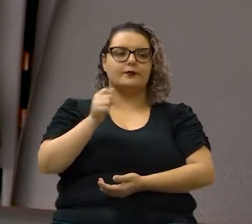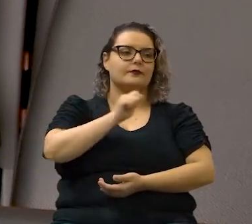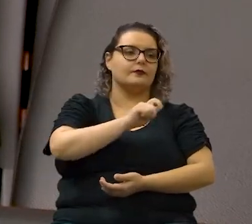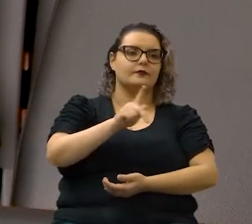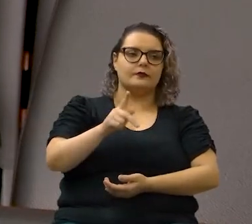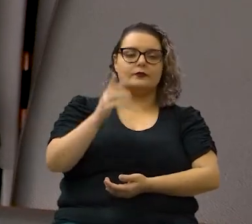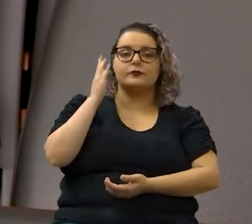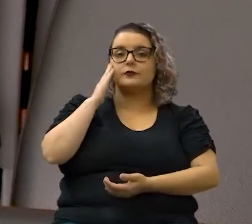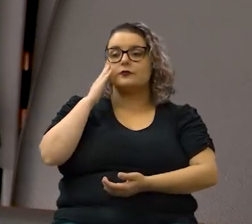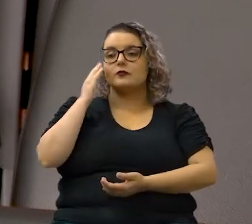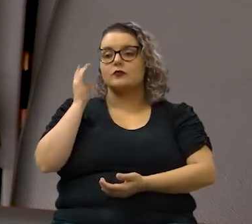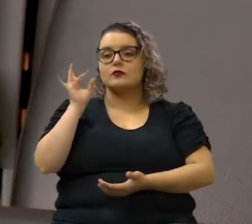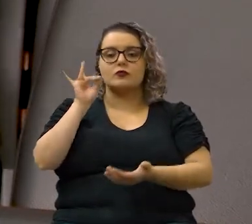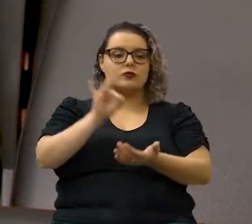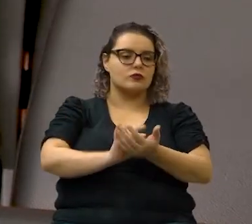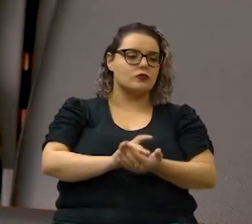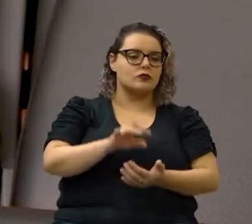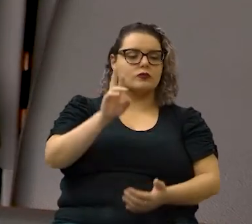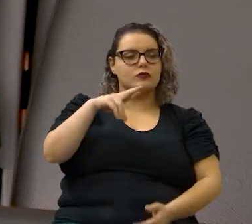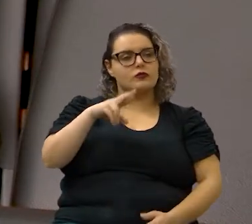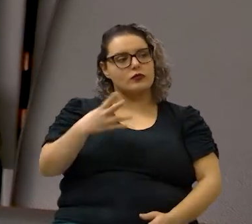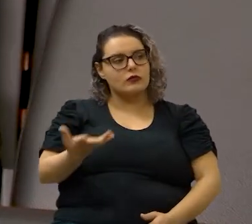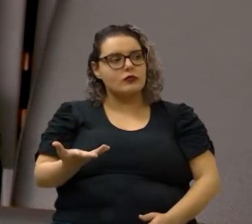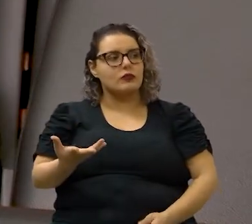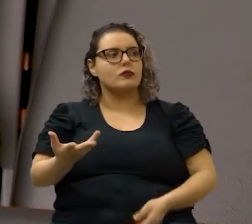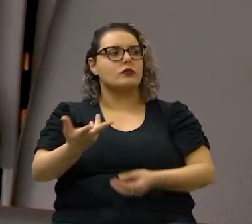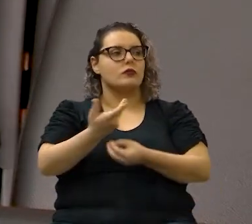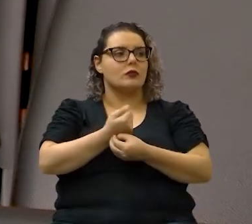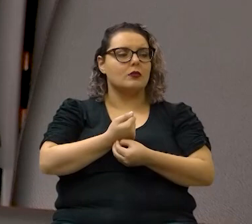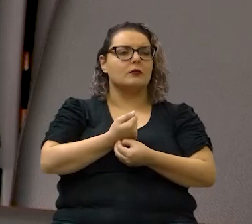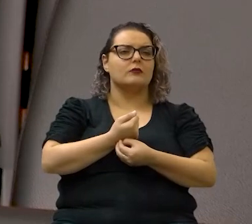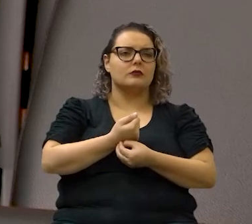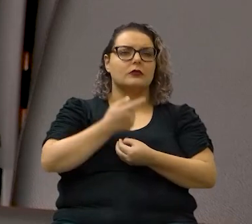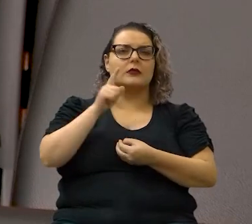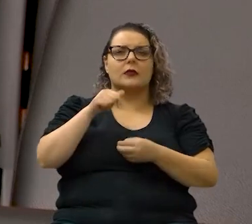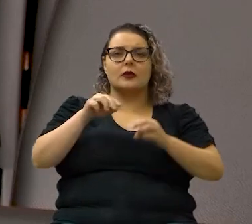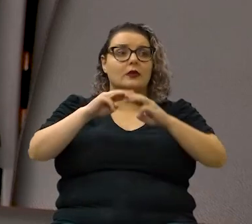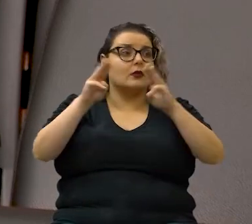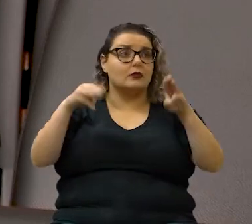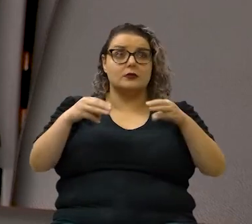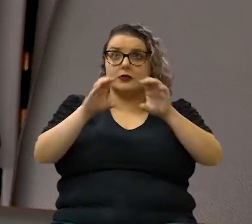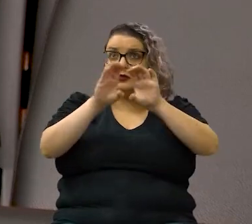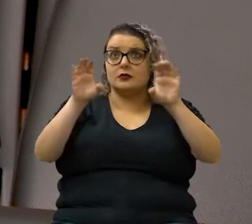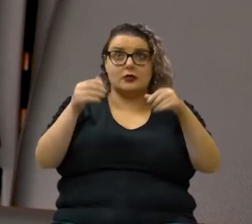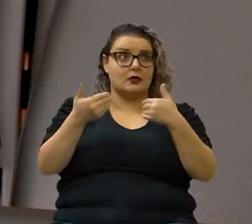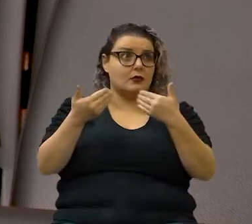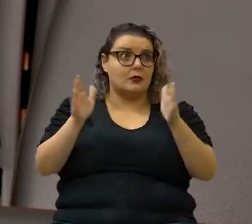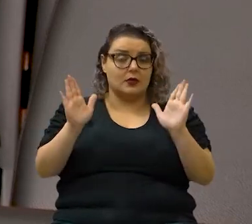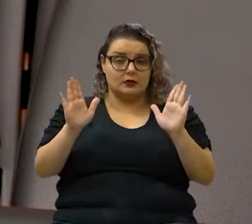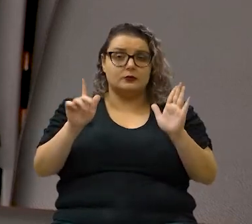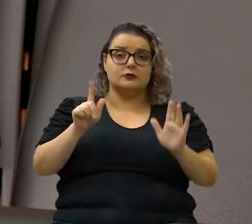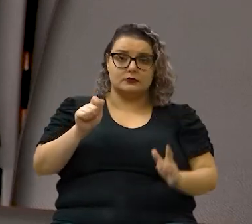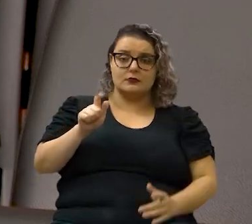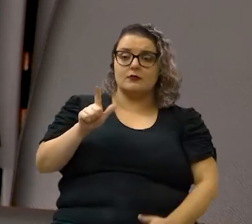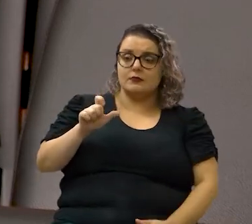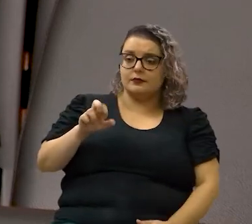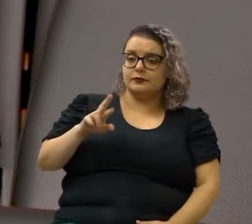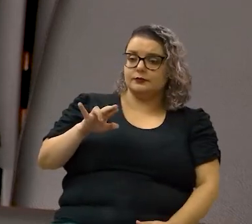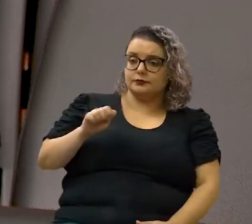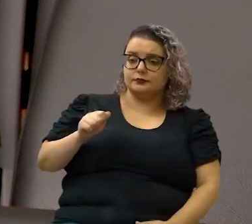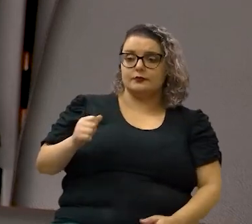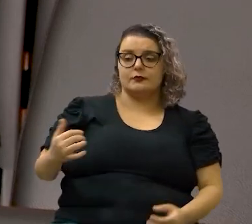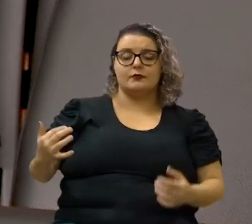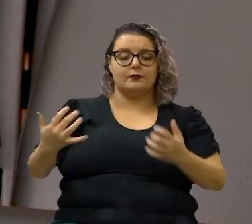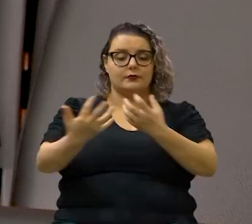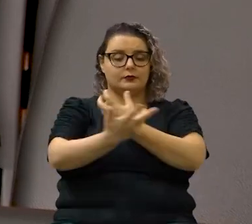para o aplicativo, sabe a origem, as motivações daquela obra de arte. Então é um museu mesmo, é uma galeria, vamos dizer assim,